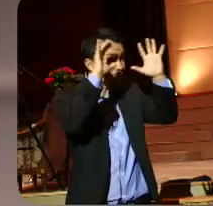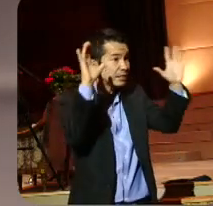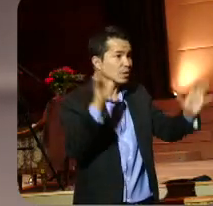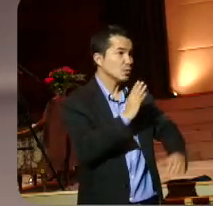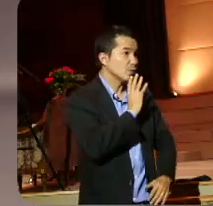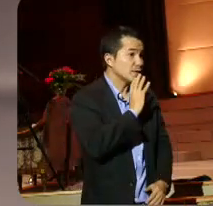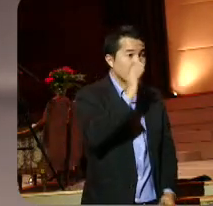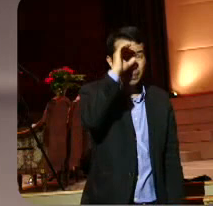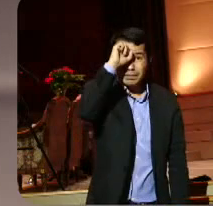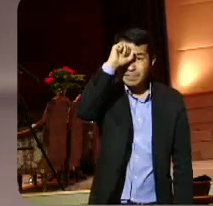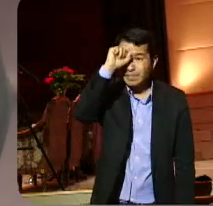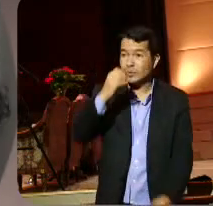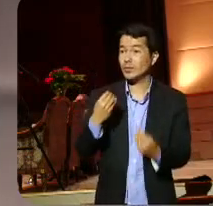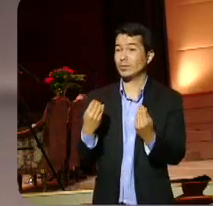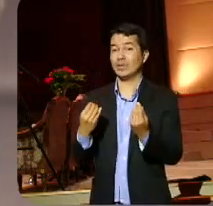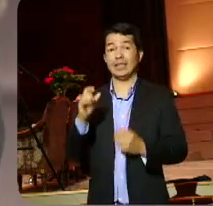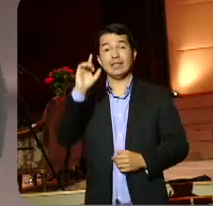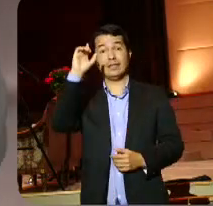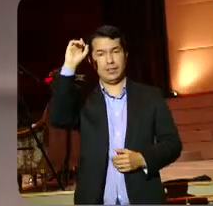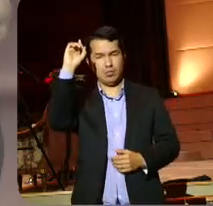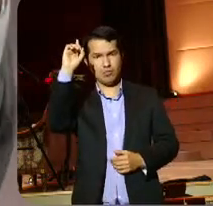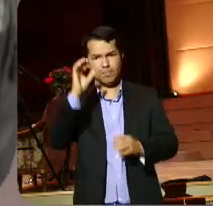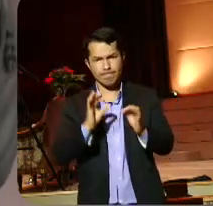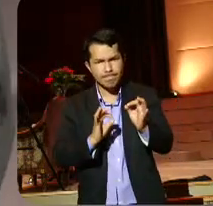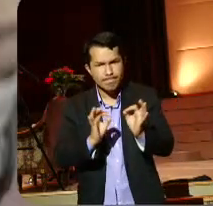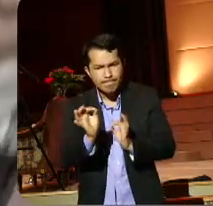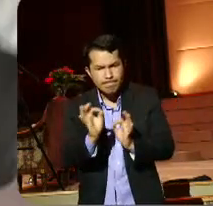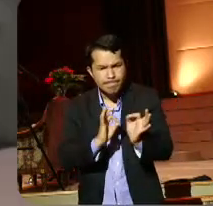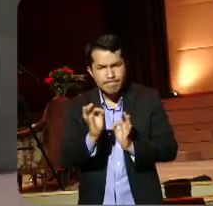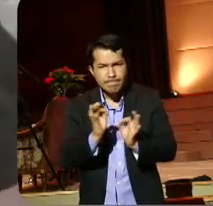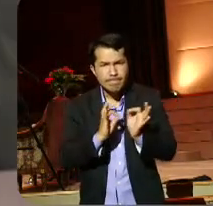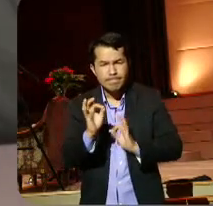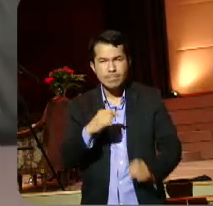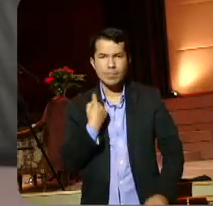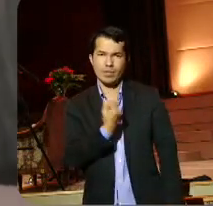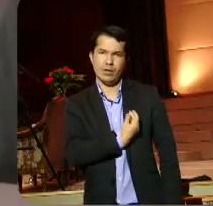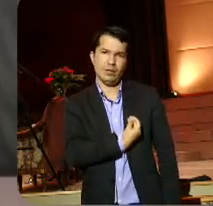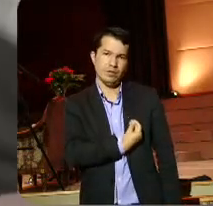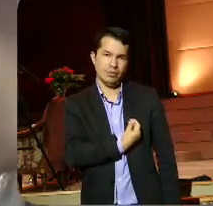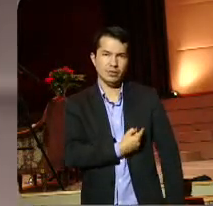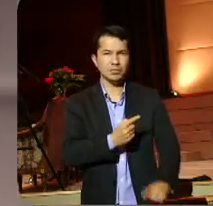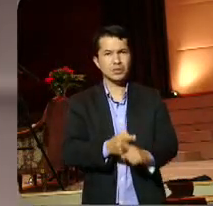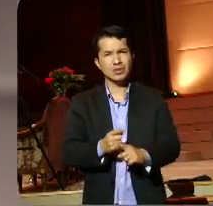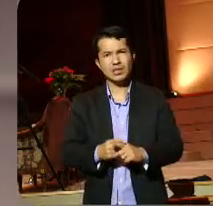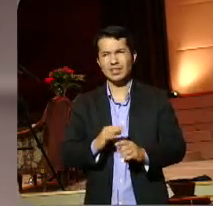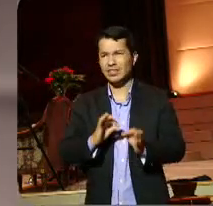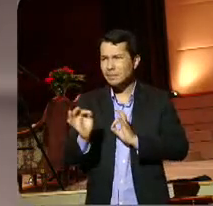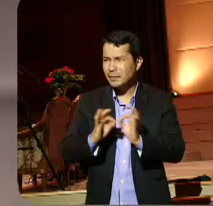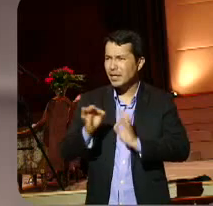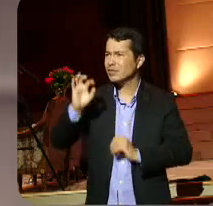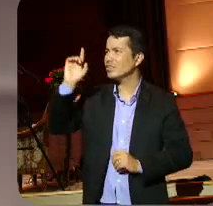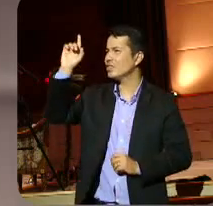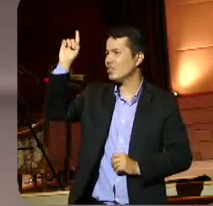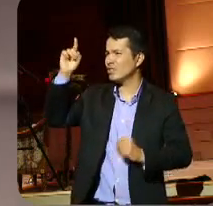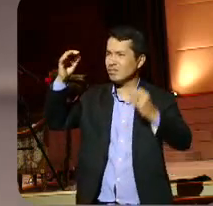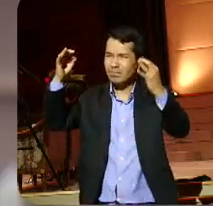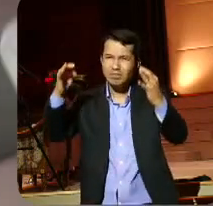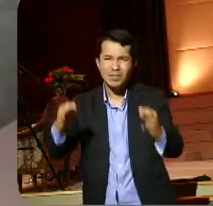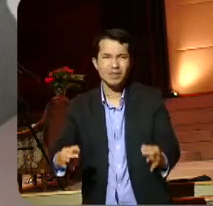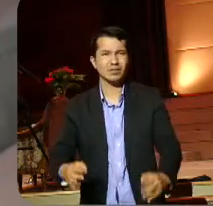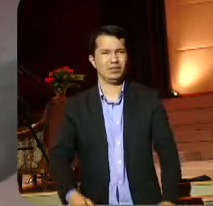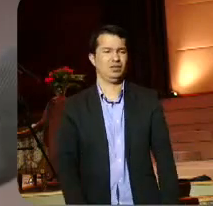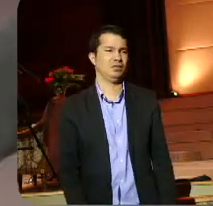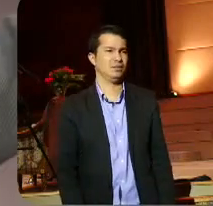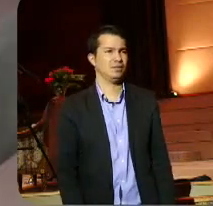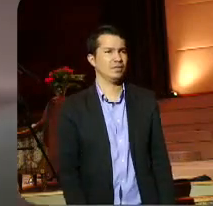confronta, simplesmente porque o plano dele para conosco ainda não terminou. O Senhor